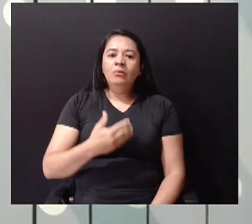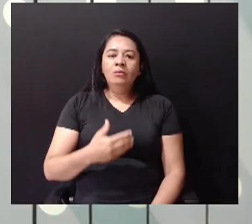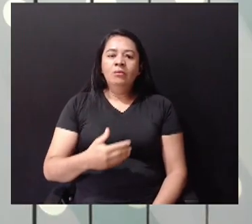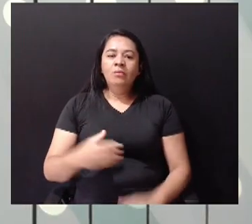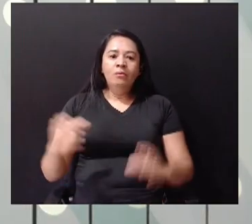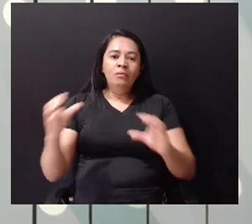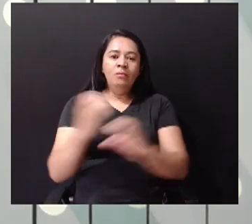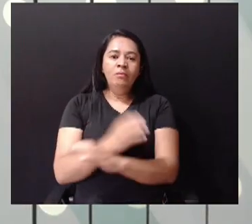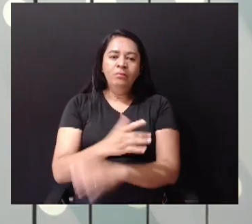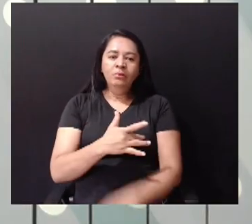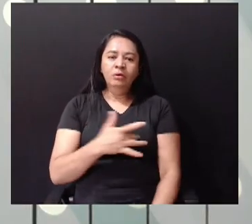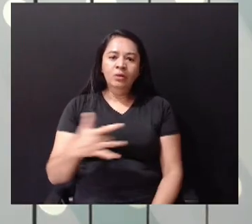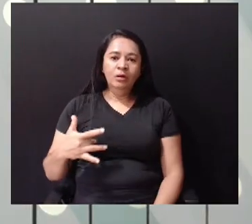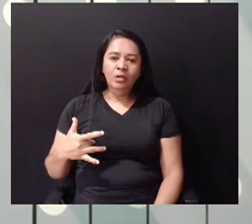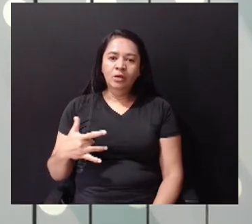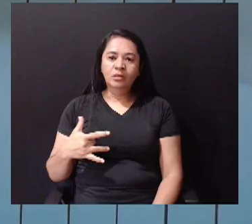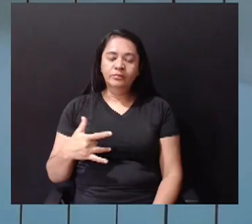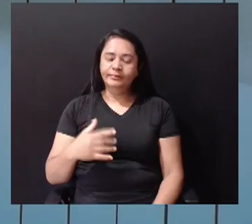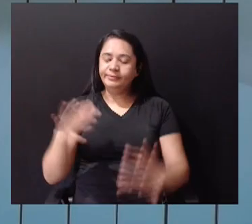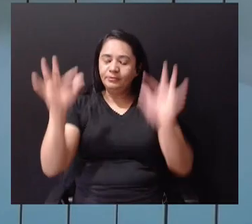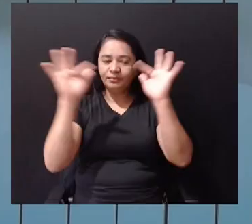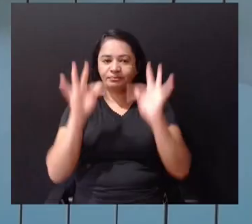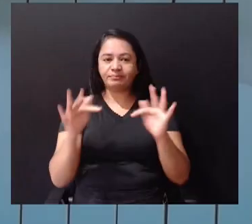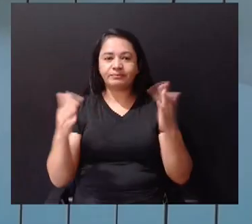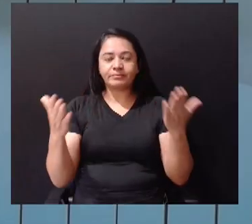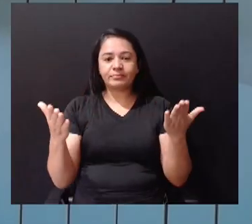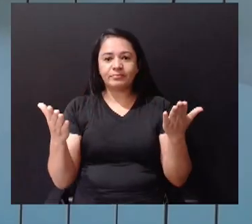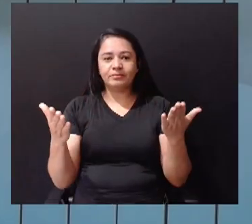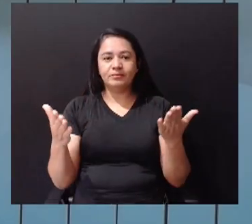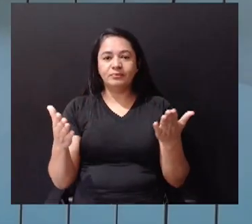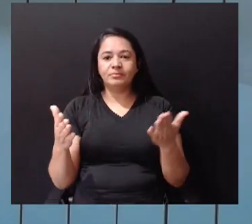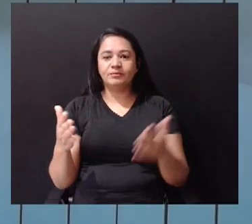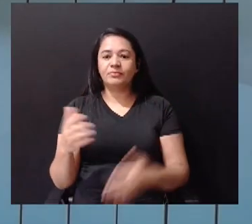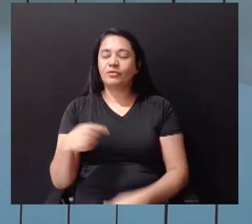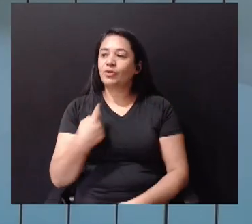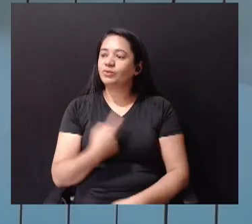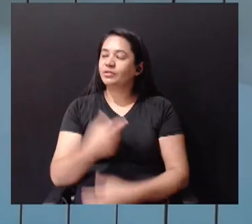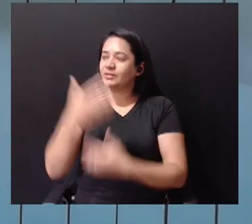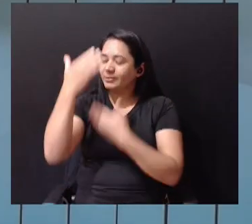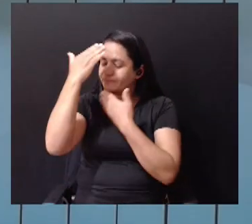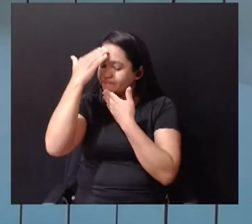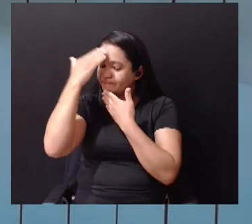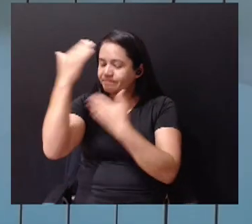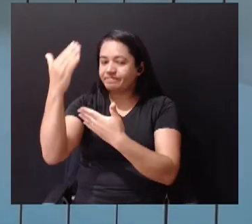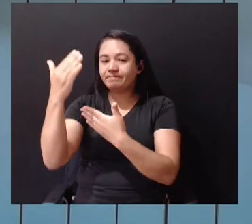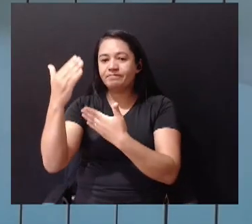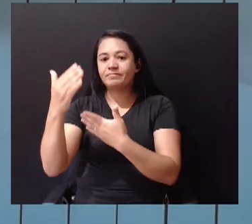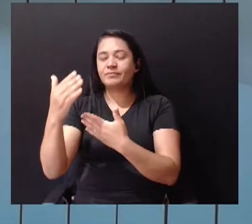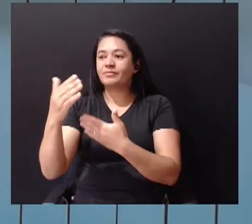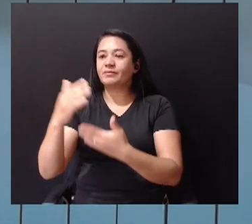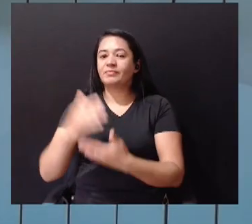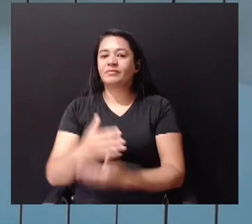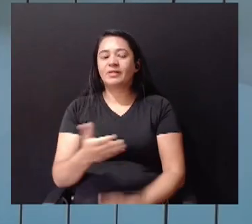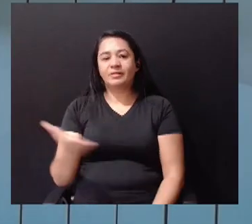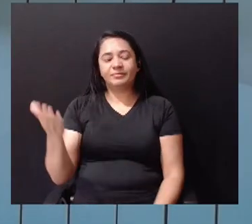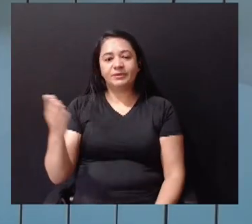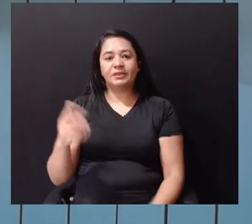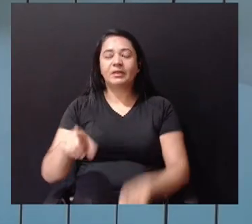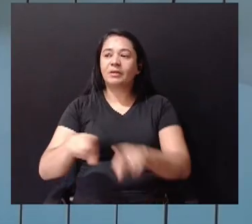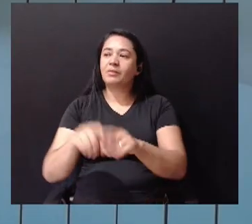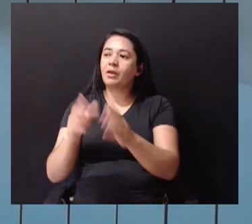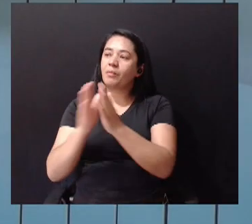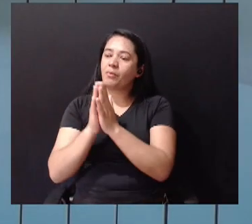saudável e feliz. Então, aqui fica os nossos agradecimentos ao Dr. Sidney. Gostaria que o senhor deixasse